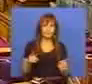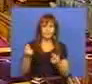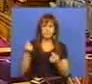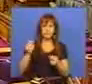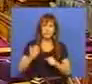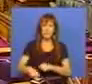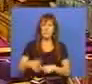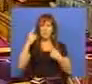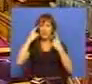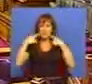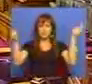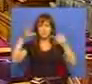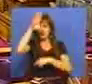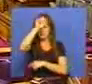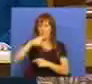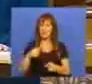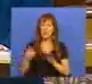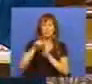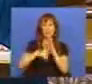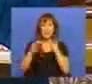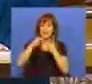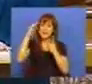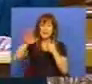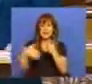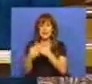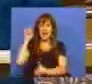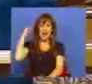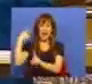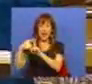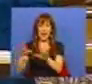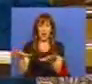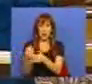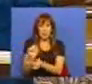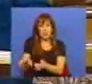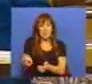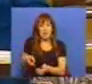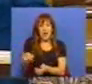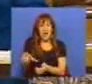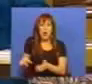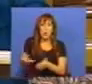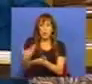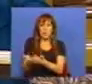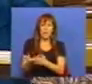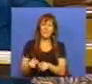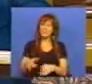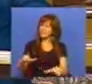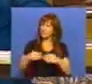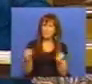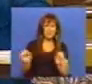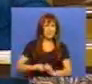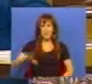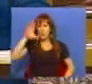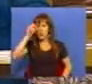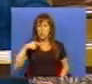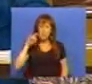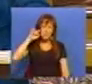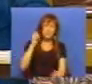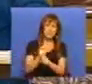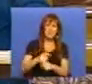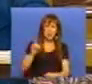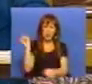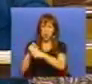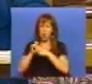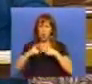públicos e que permite um estatuto de exceção e privilégio ao Grupo Melo. É inaceitável que o Governo insista nas